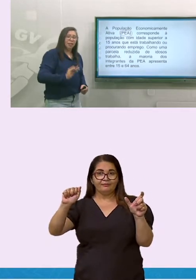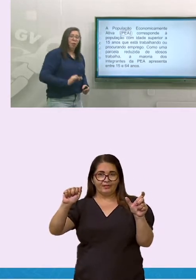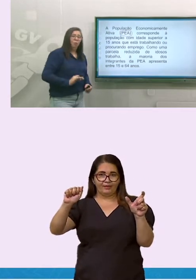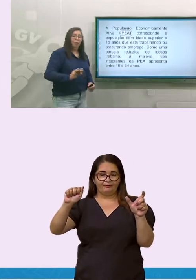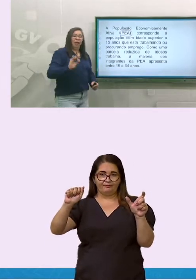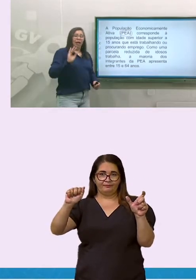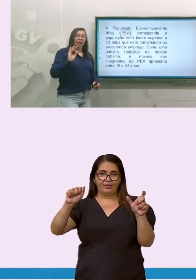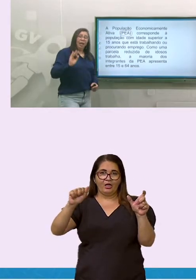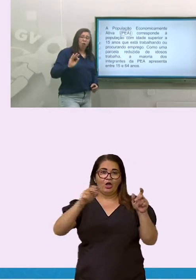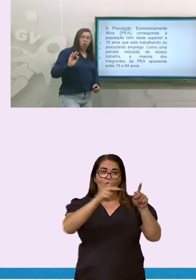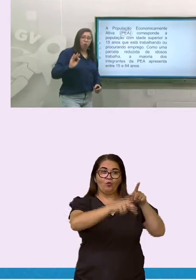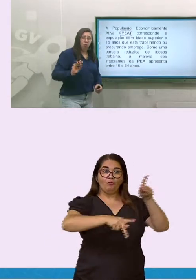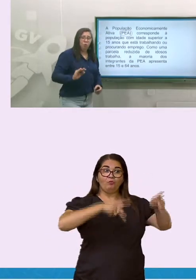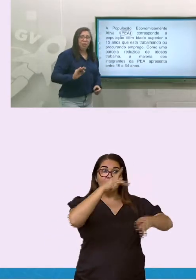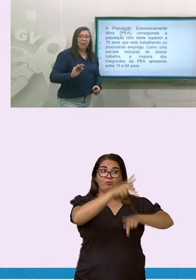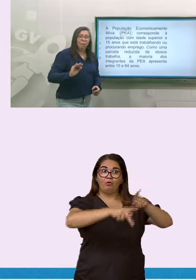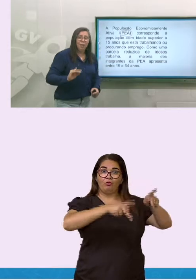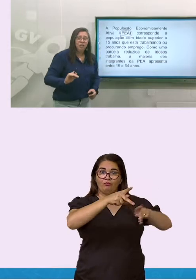População